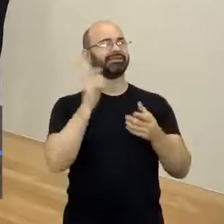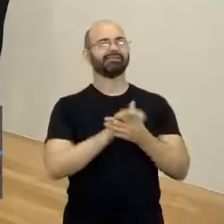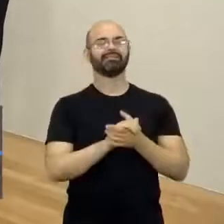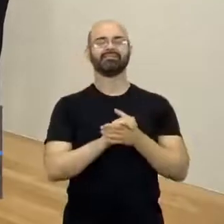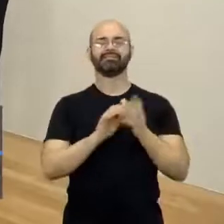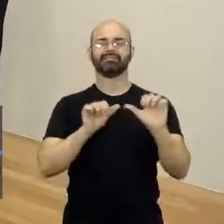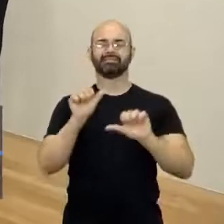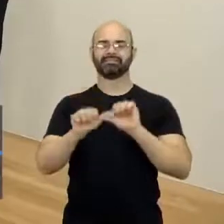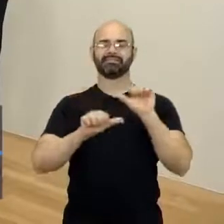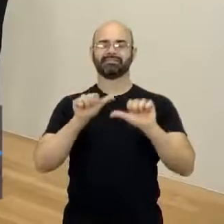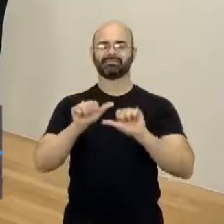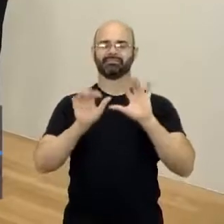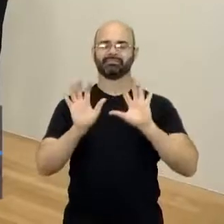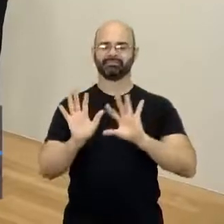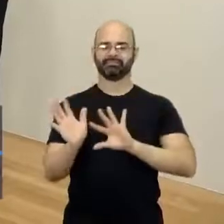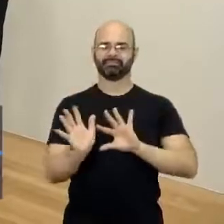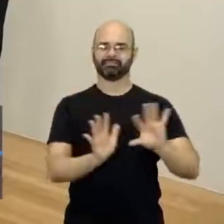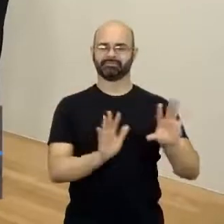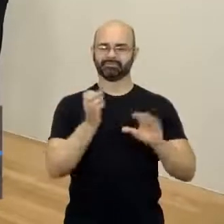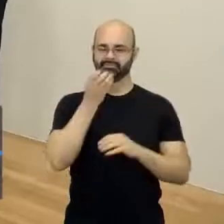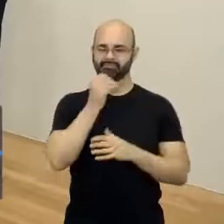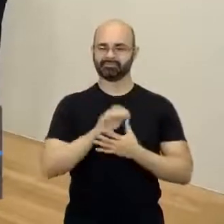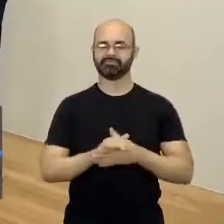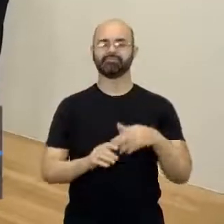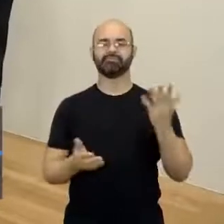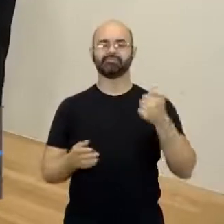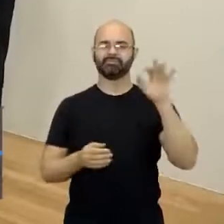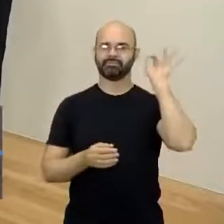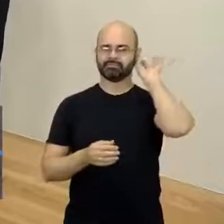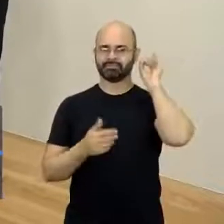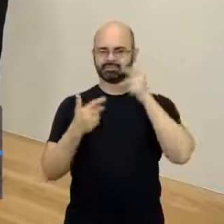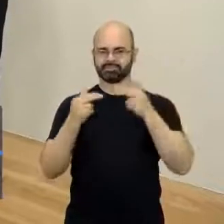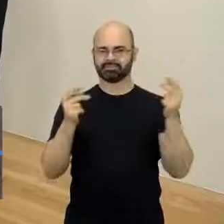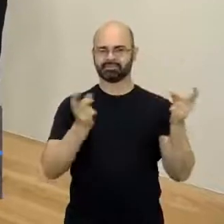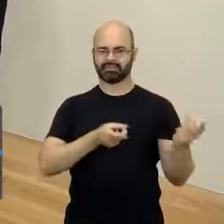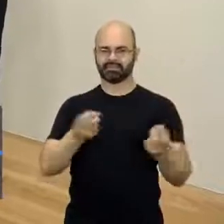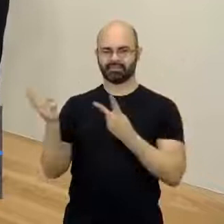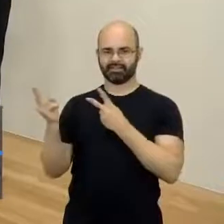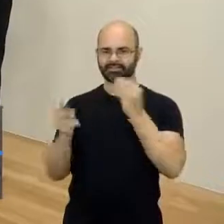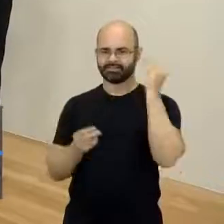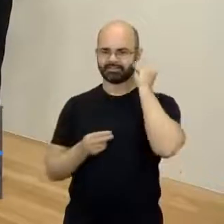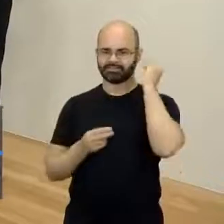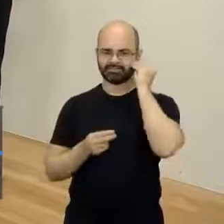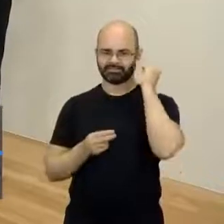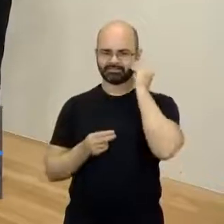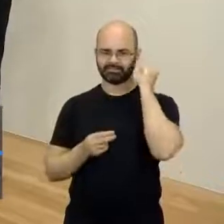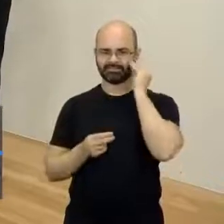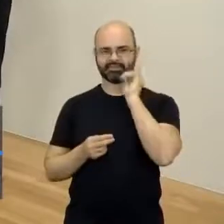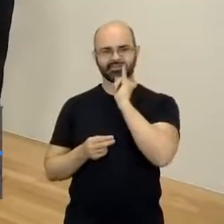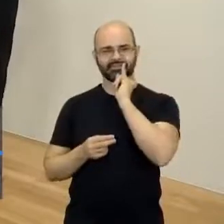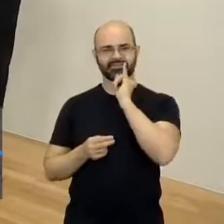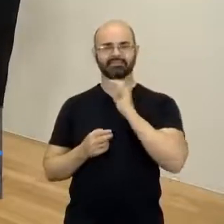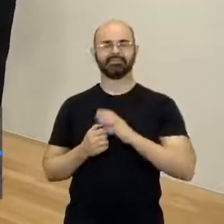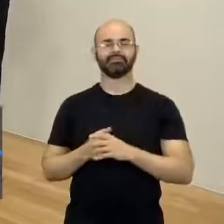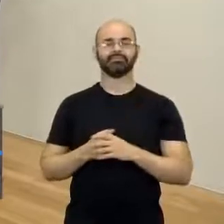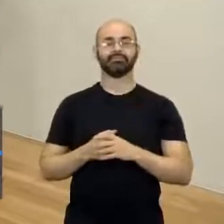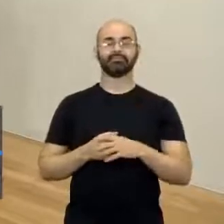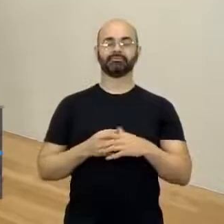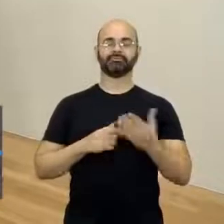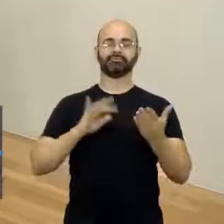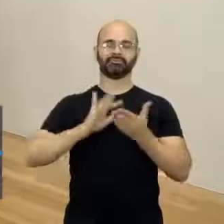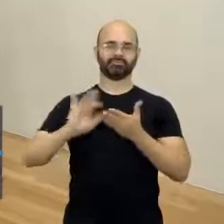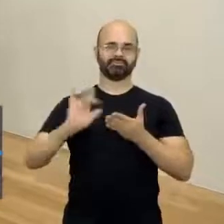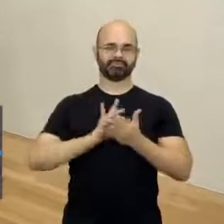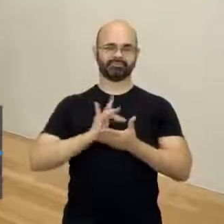Pessoal, trocando agora, muito bom. Anderson, quer vender alguma coisa pro professor Joelson? Vender alguma coisa? Eu vou vender esse